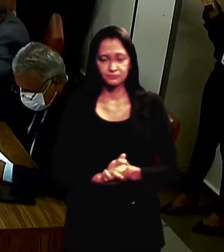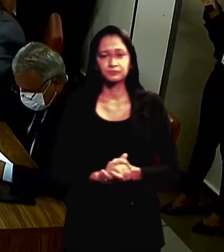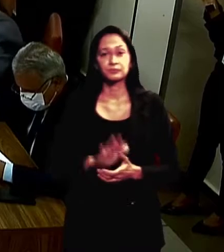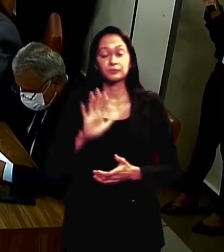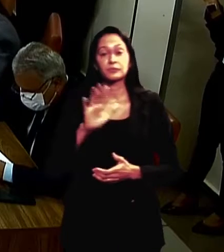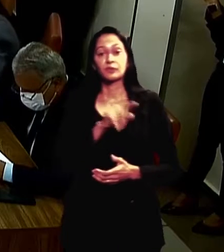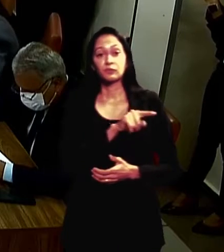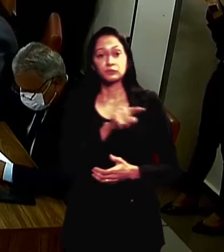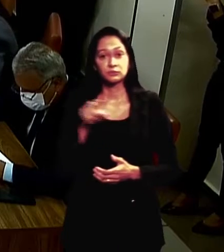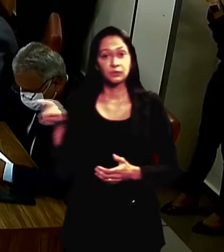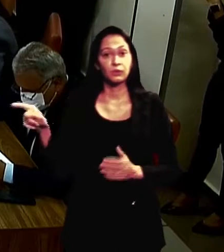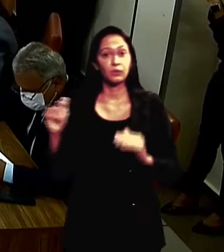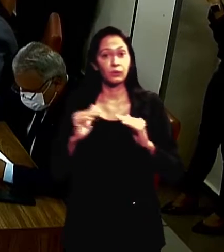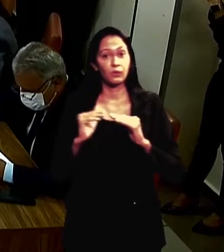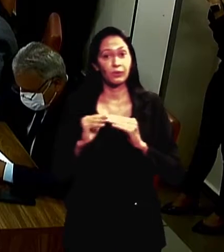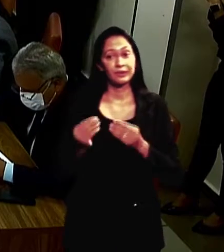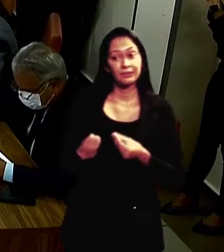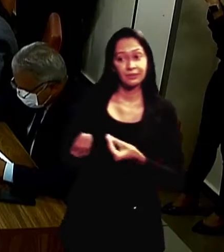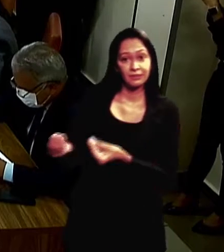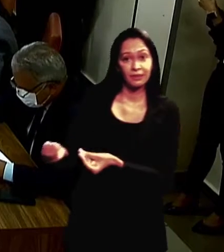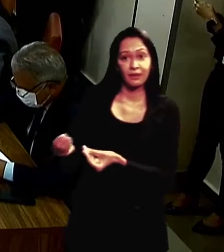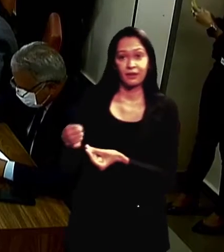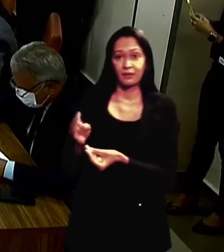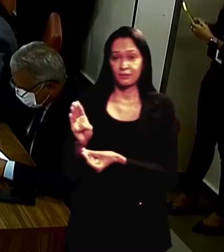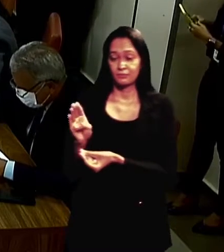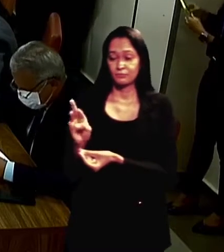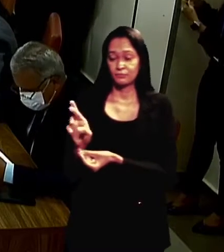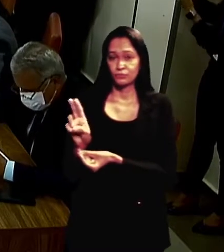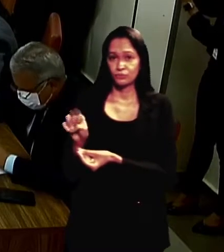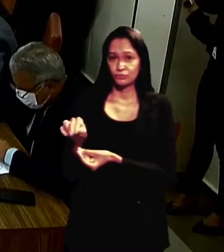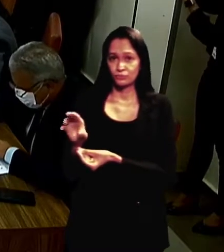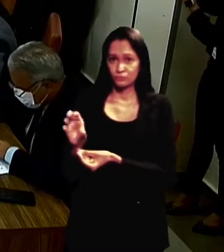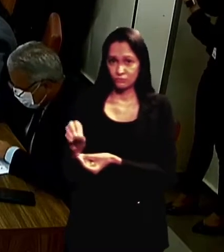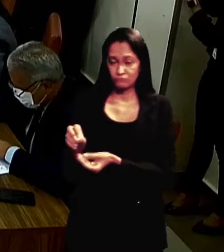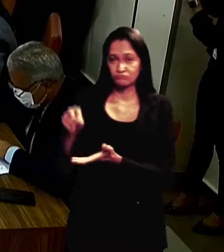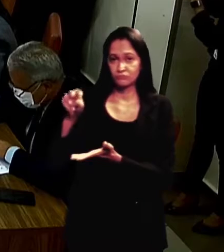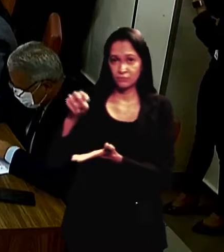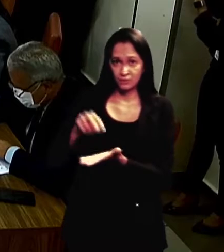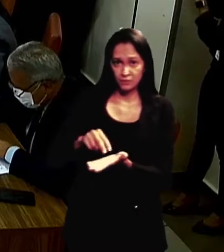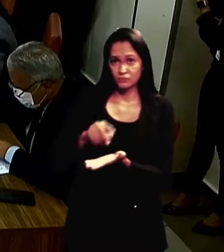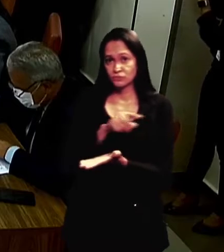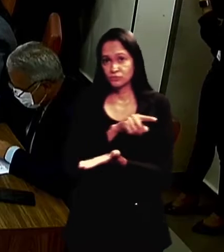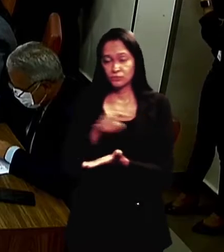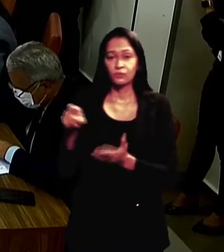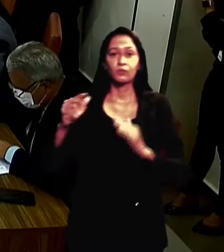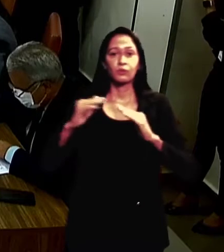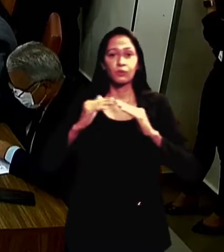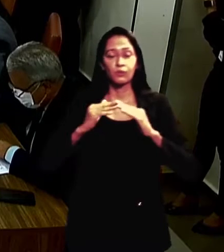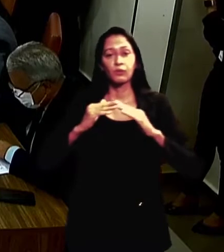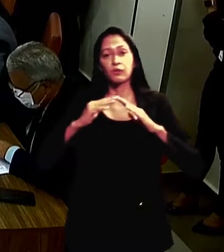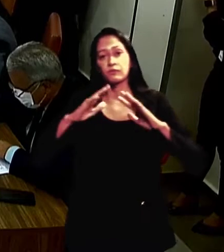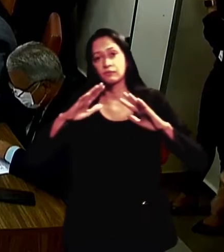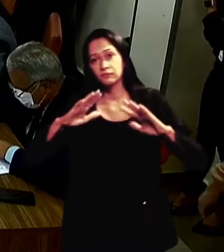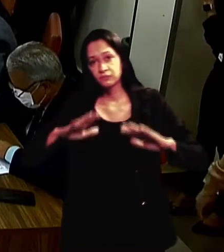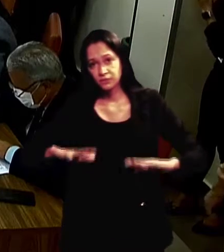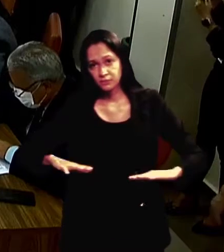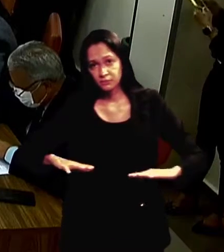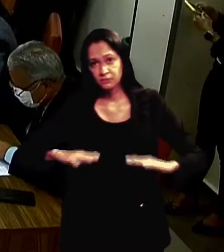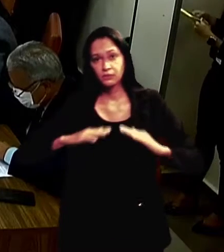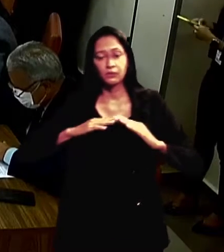de vistas, vereador Bruno Diniz, item de número 2 da pauta, pedido de vistas em votação.